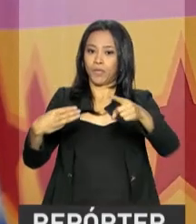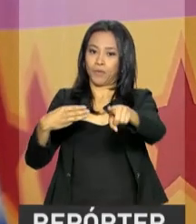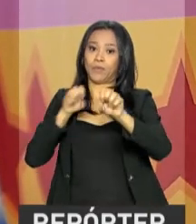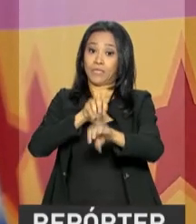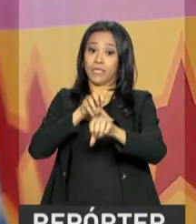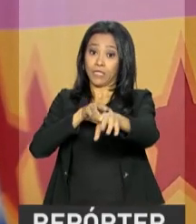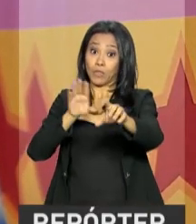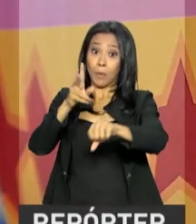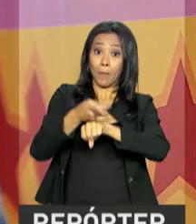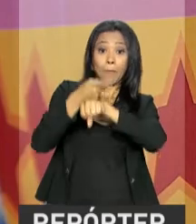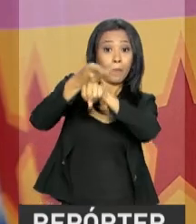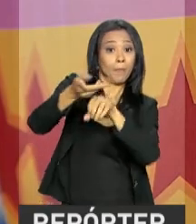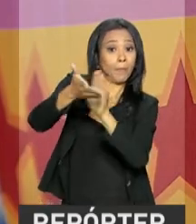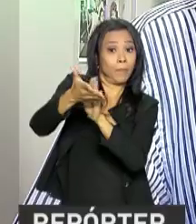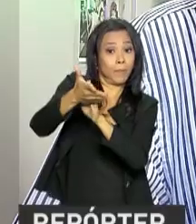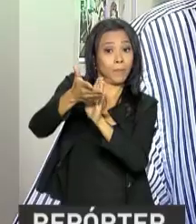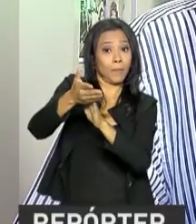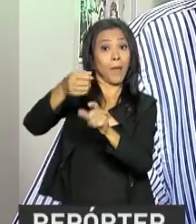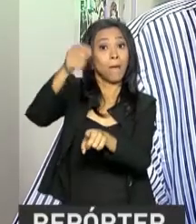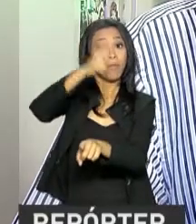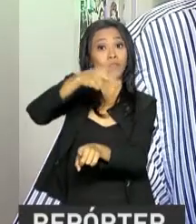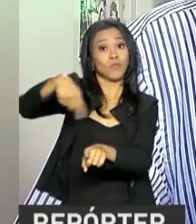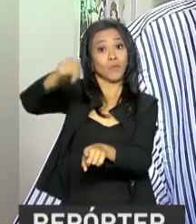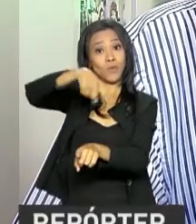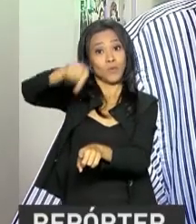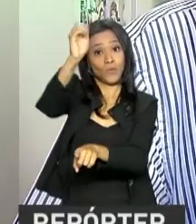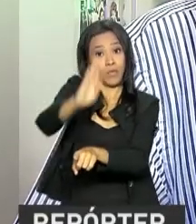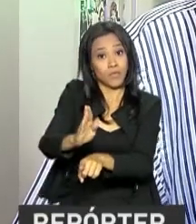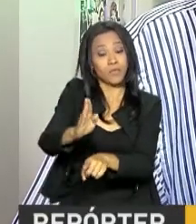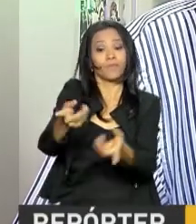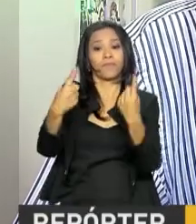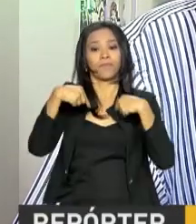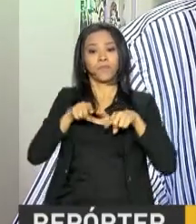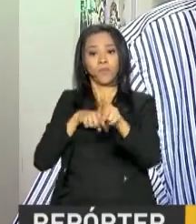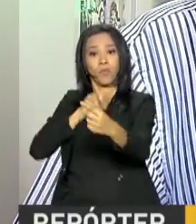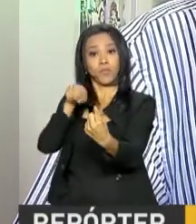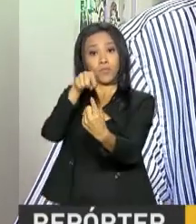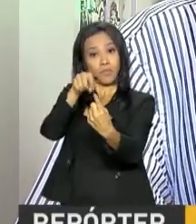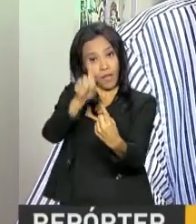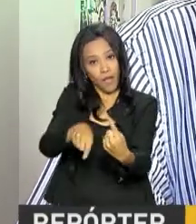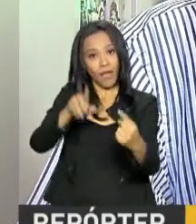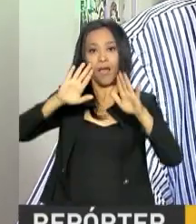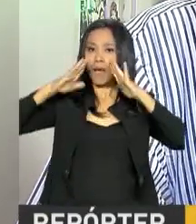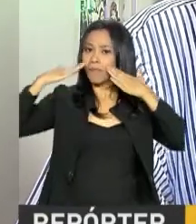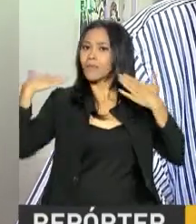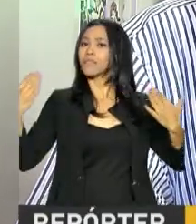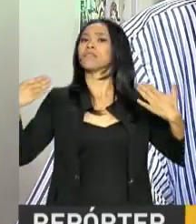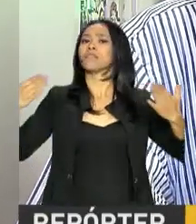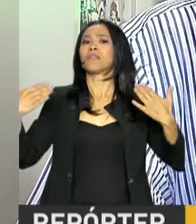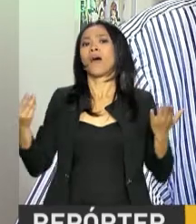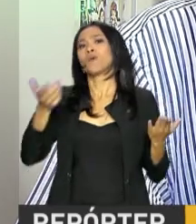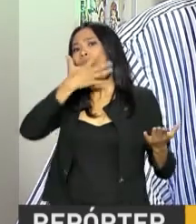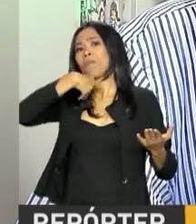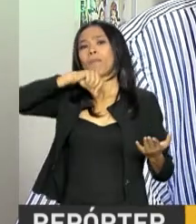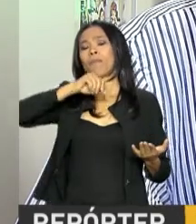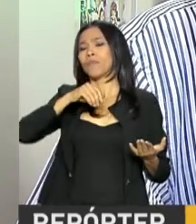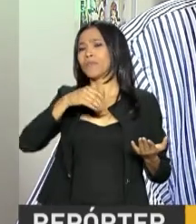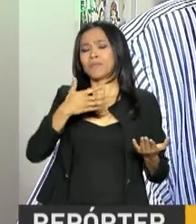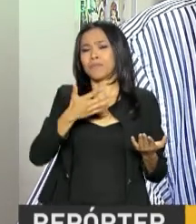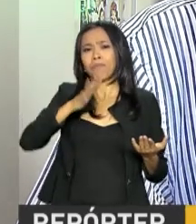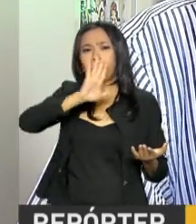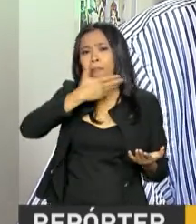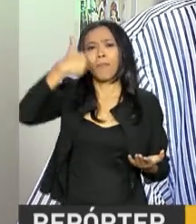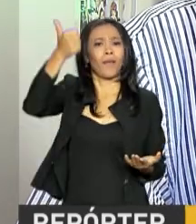prêmio professores do brasil interesses e objetivos individuais essa visibilidade de de mostrar para a sociedade